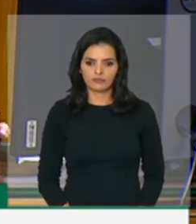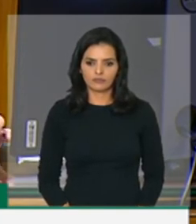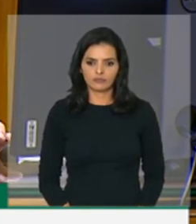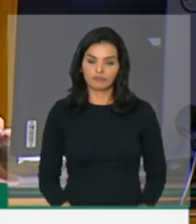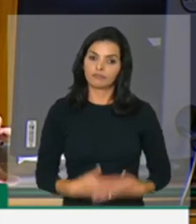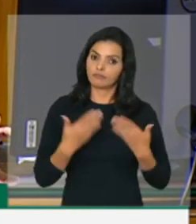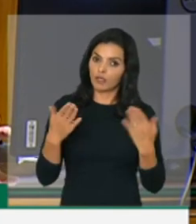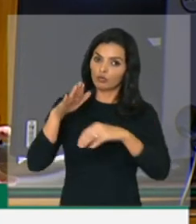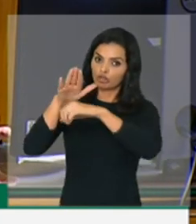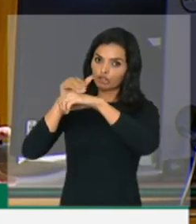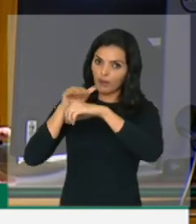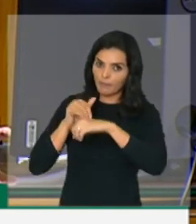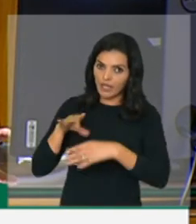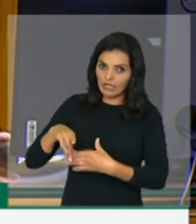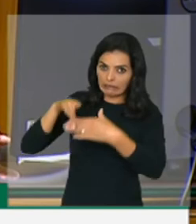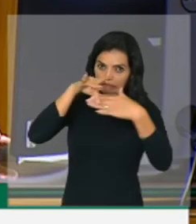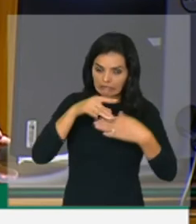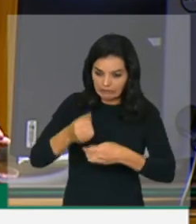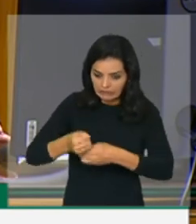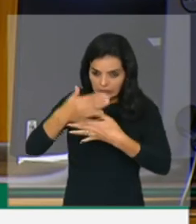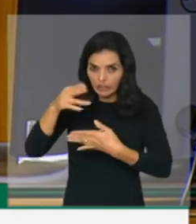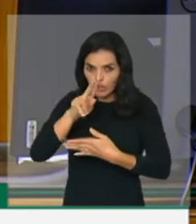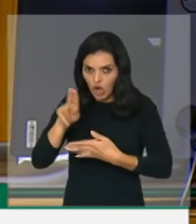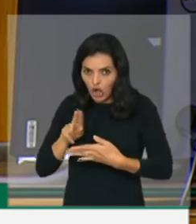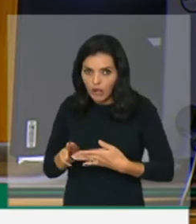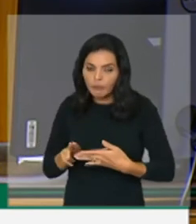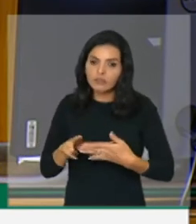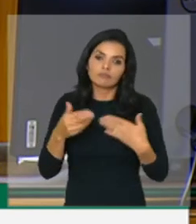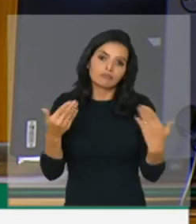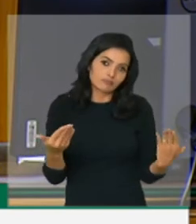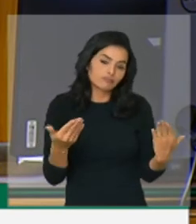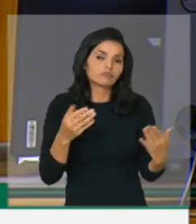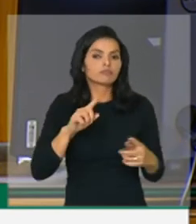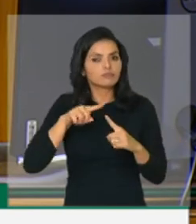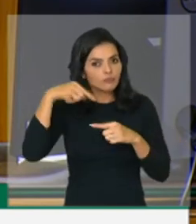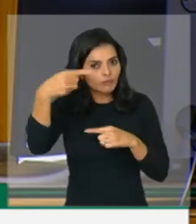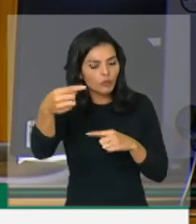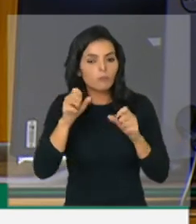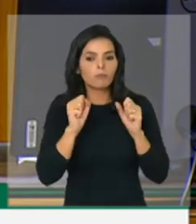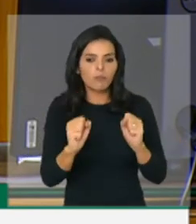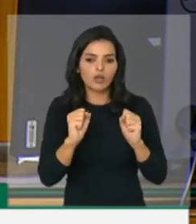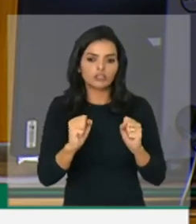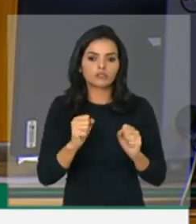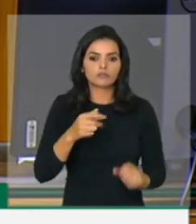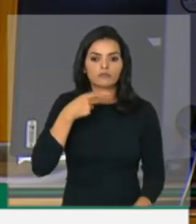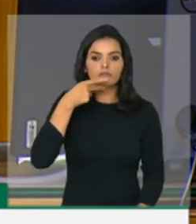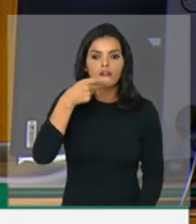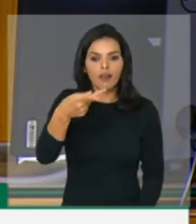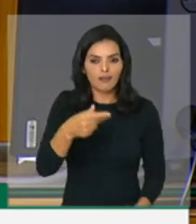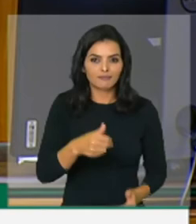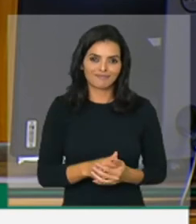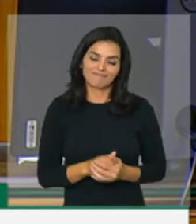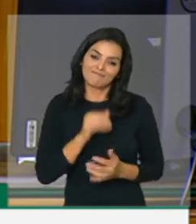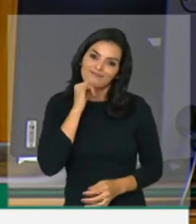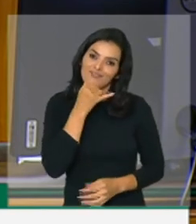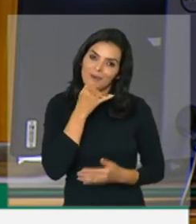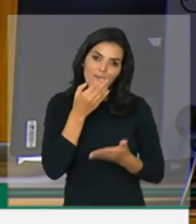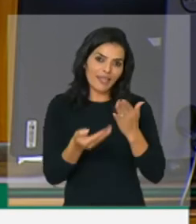Bom, chamei todos os líderes que estavam inscritos e, oportunamente, aqueles que não acreditaram que daria tempo,